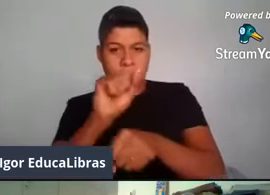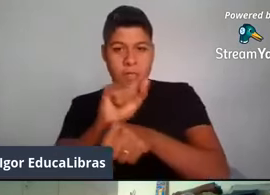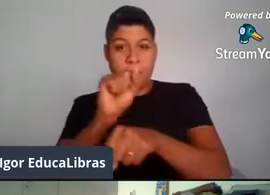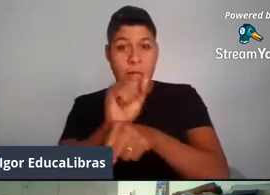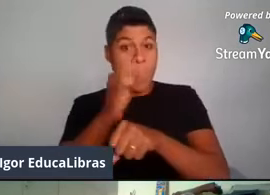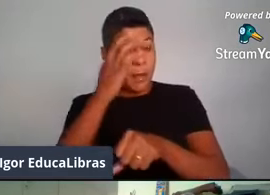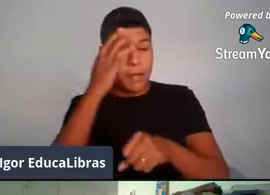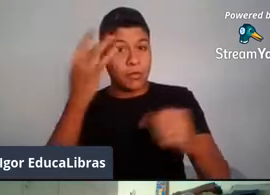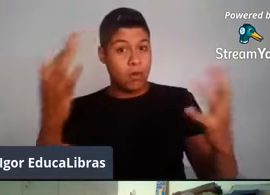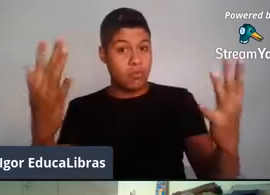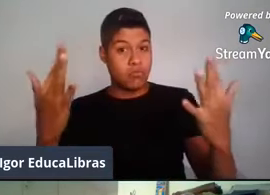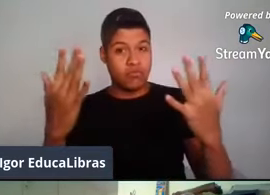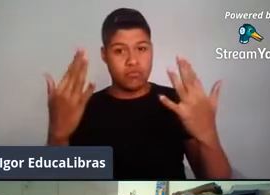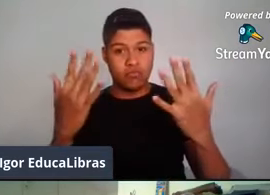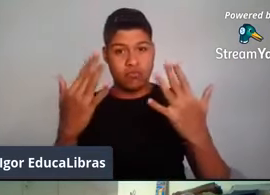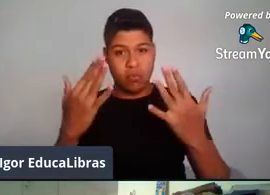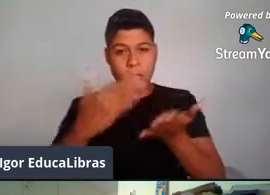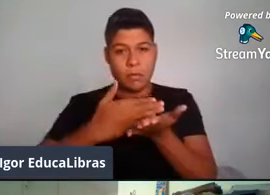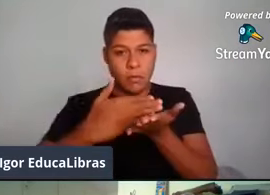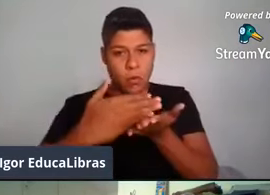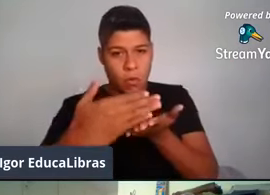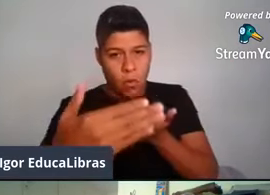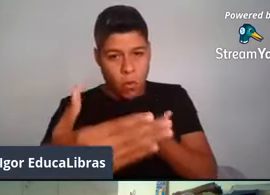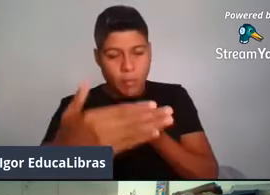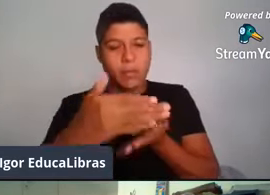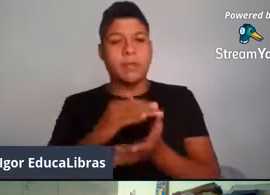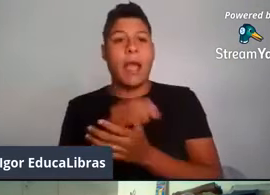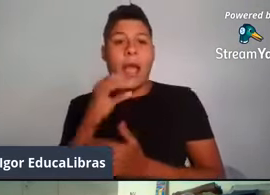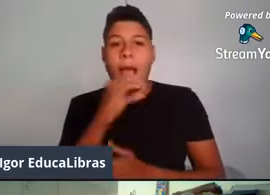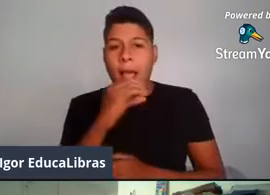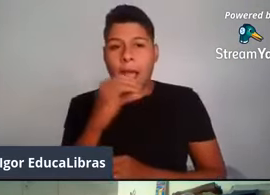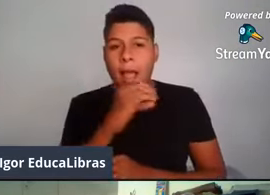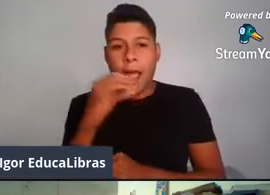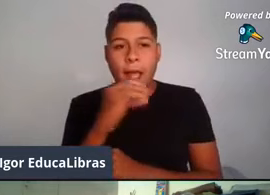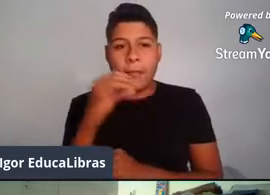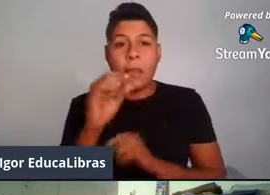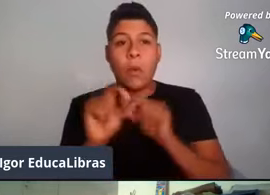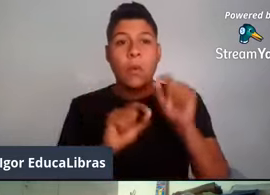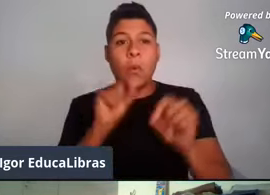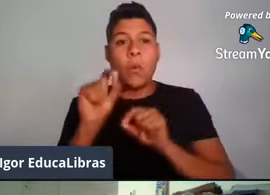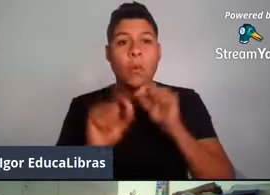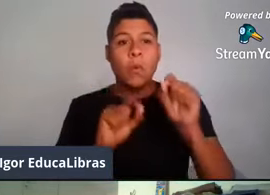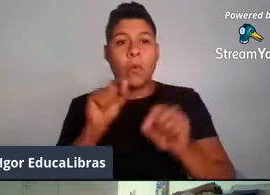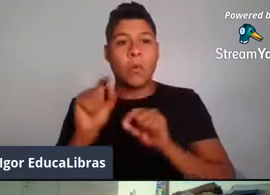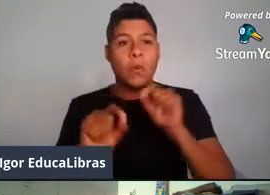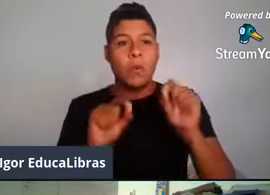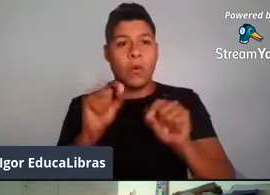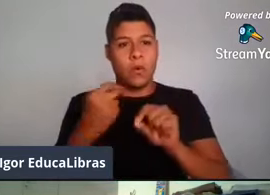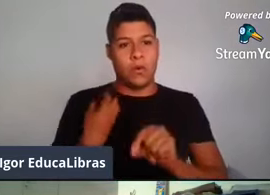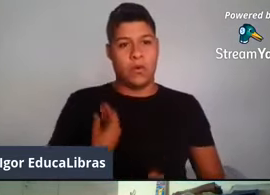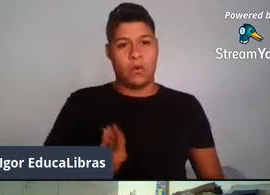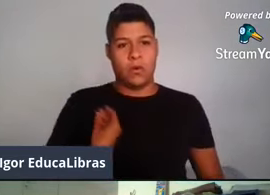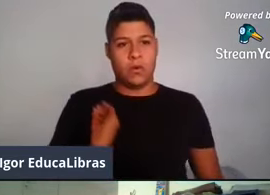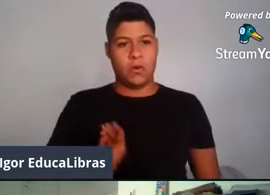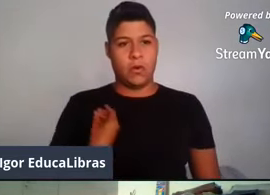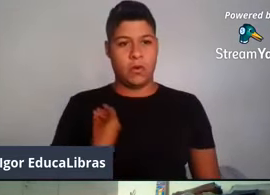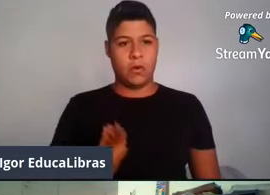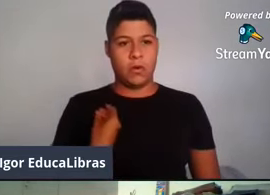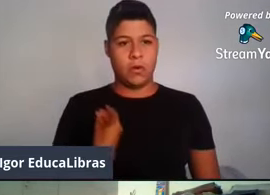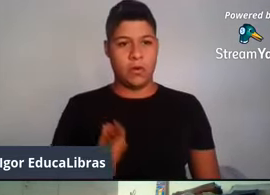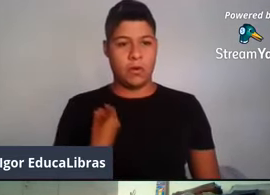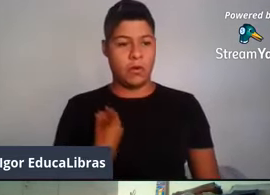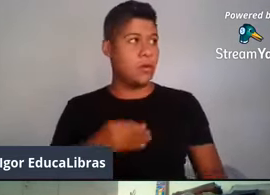entrem, né? Vou fazer uma introdução, uma rápida introdução do que nós estamos fazendo aqui, qual o objetivo dessa